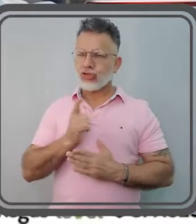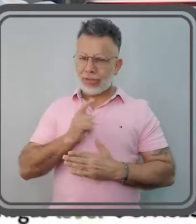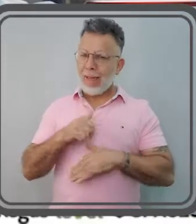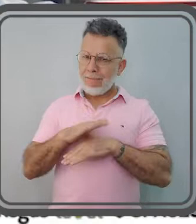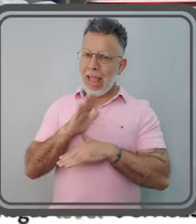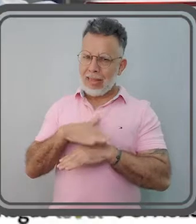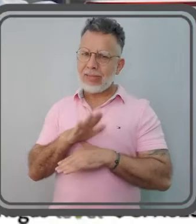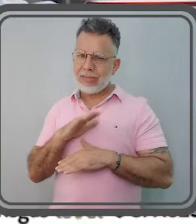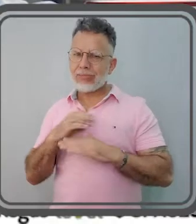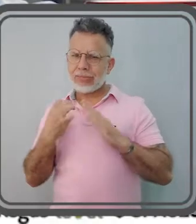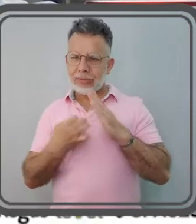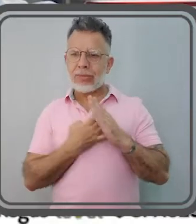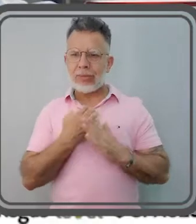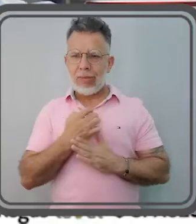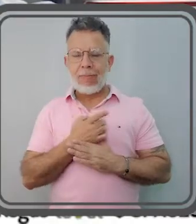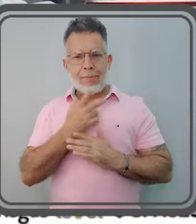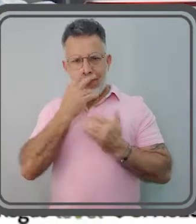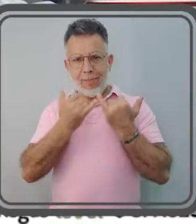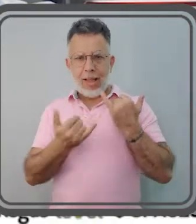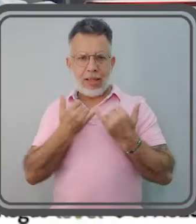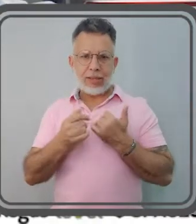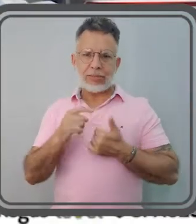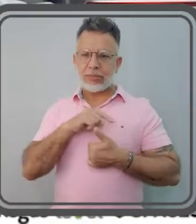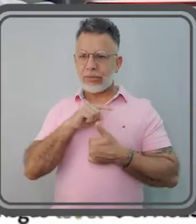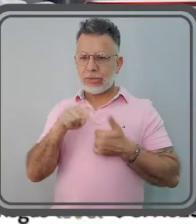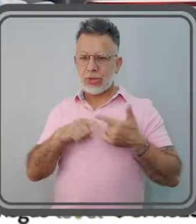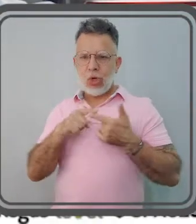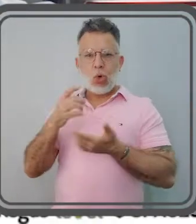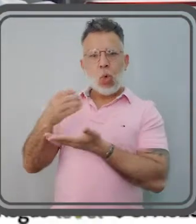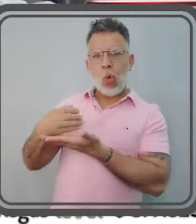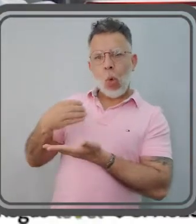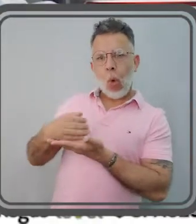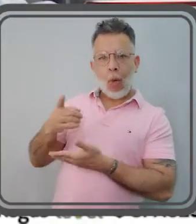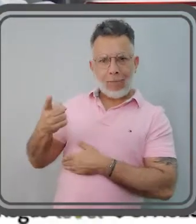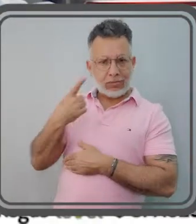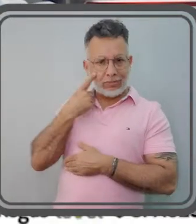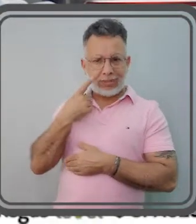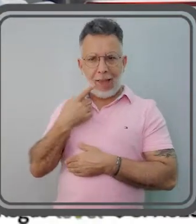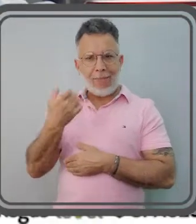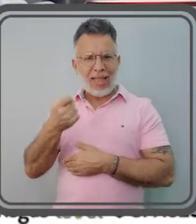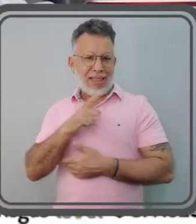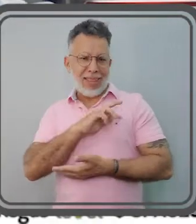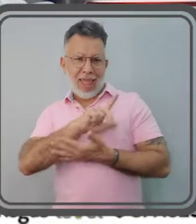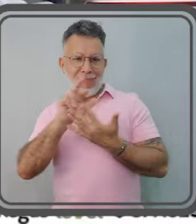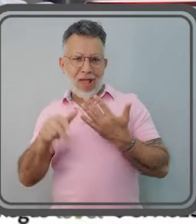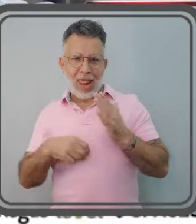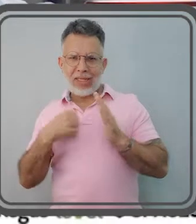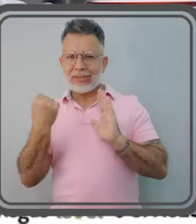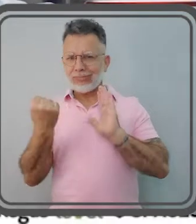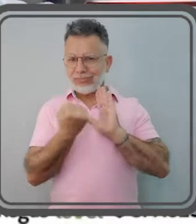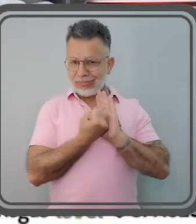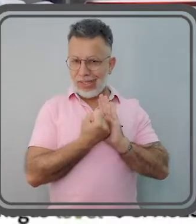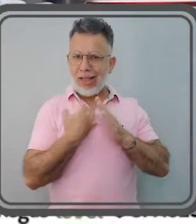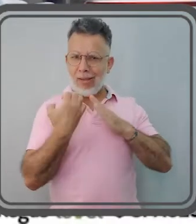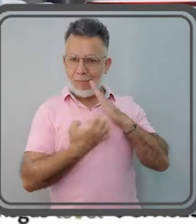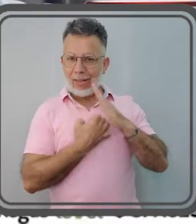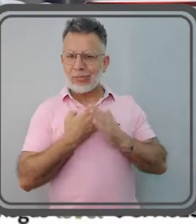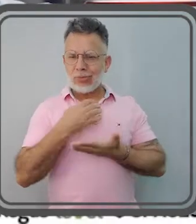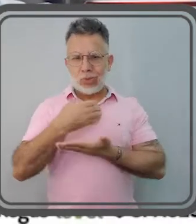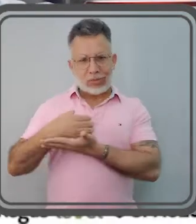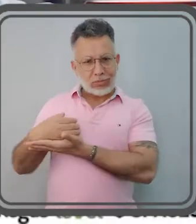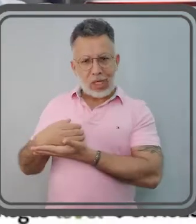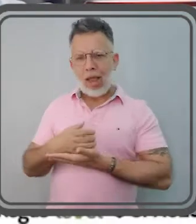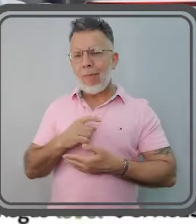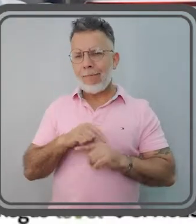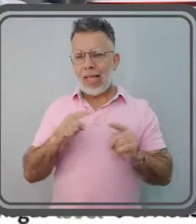copos branquinhos, hoje tem várias marcas com esse tipo de copo, mas naquela época, isso 3 anos atrás, né,